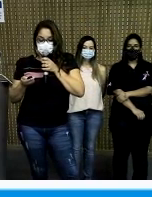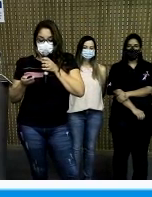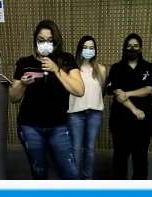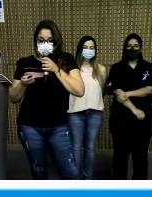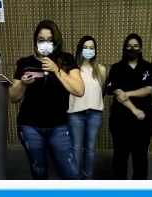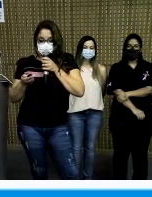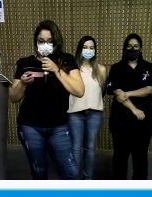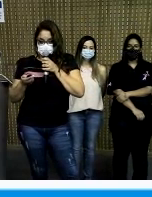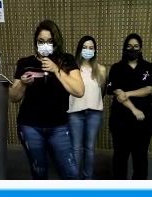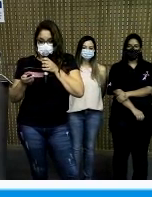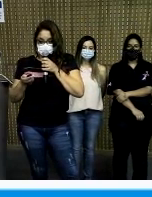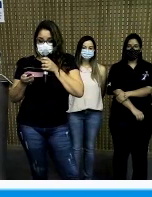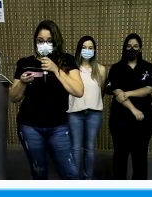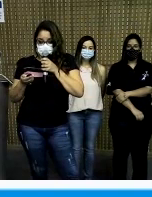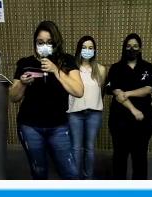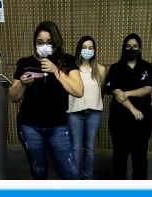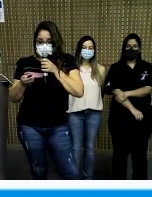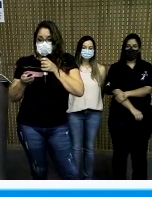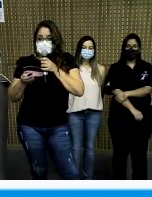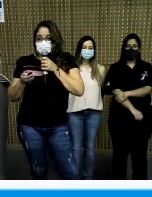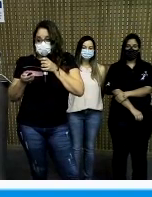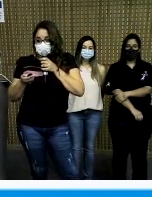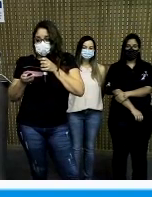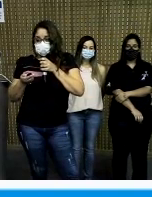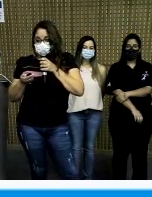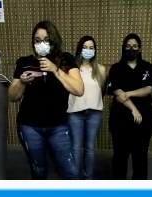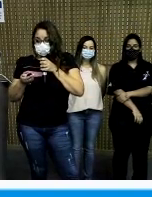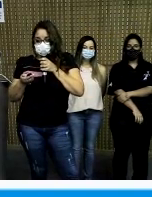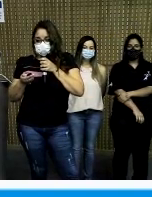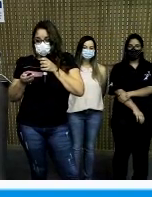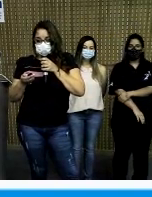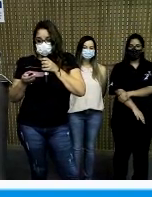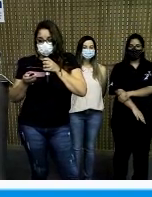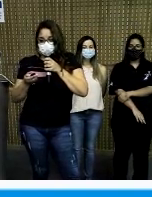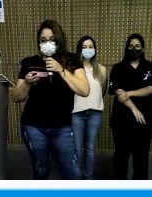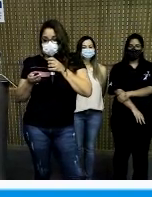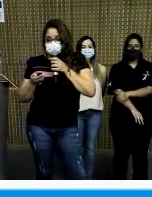11,7% de adolescentes atendidos em 2020 e tendo uma melhora de